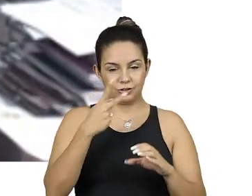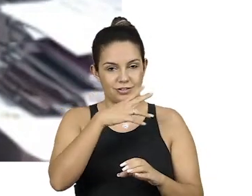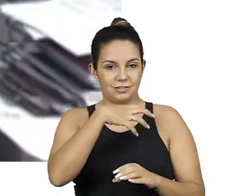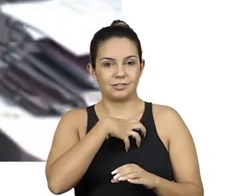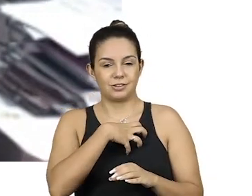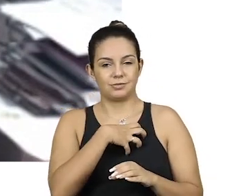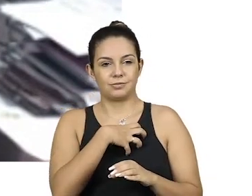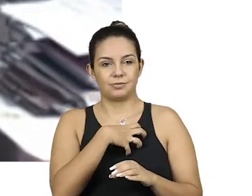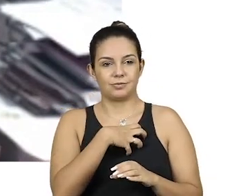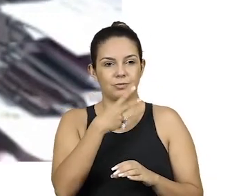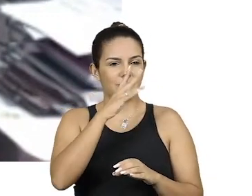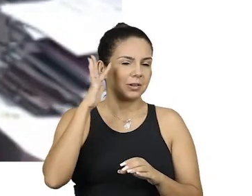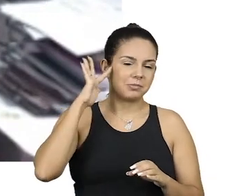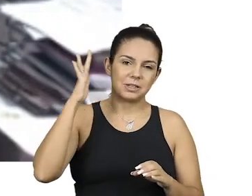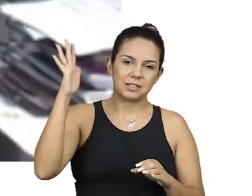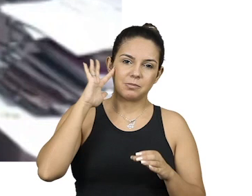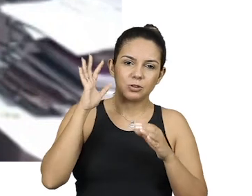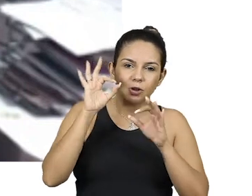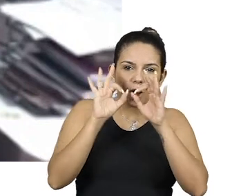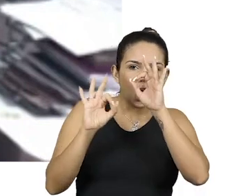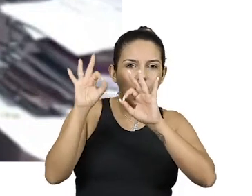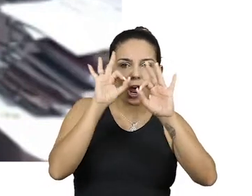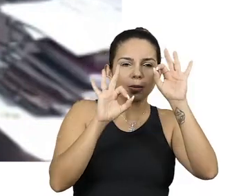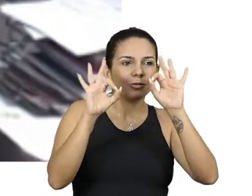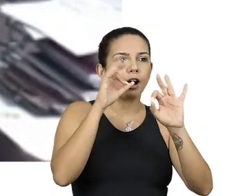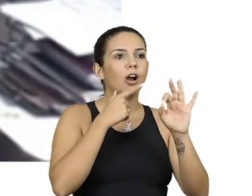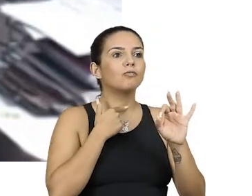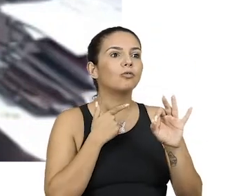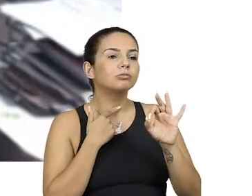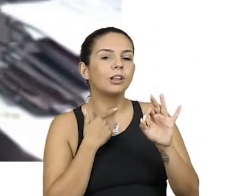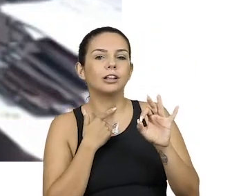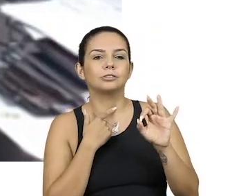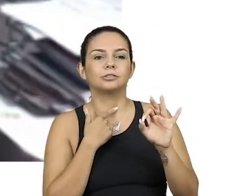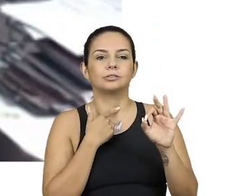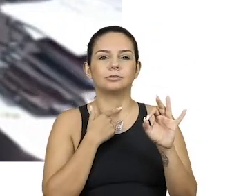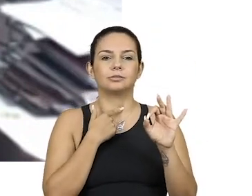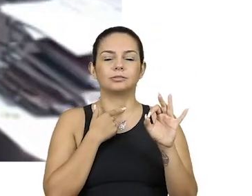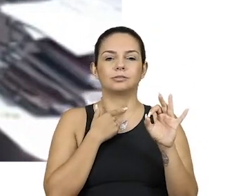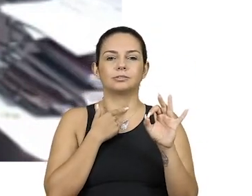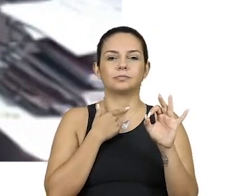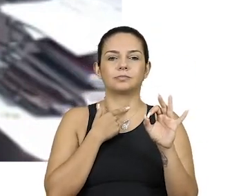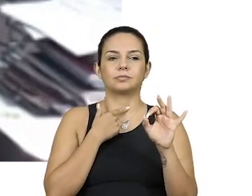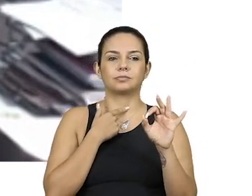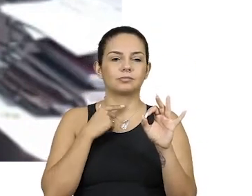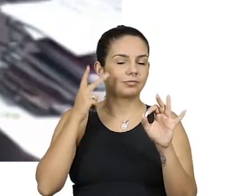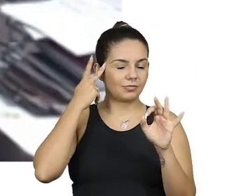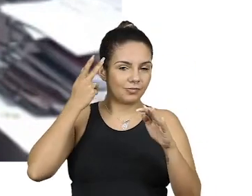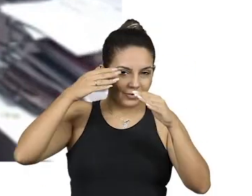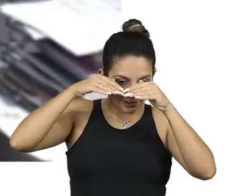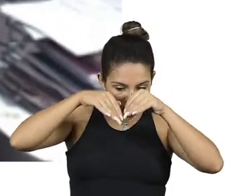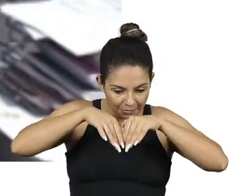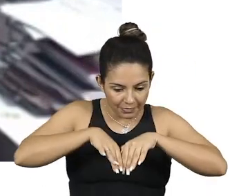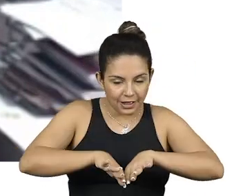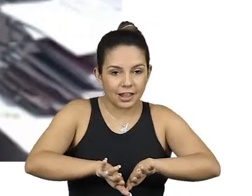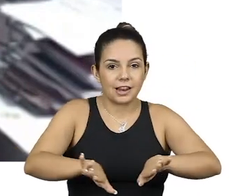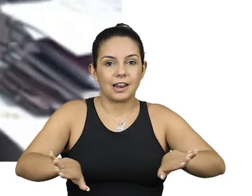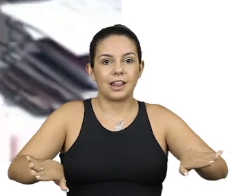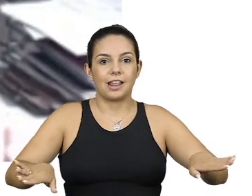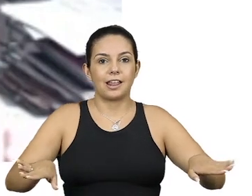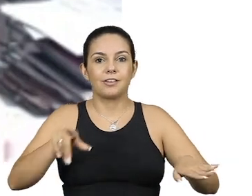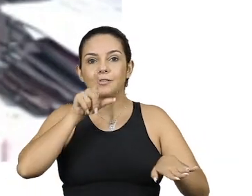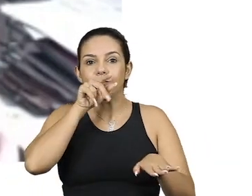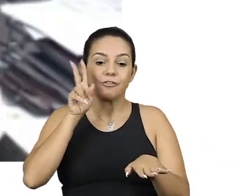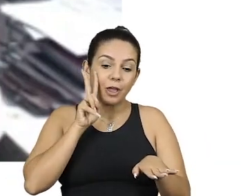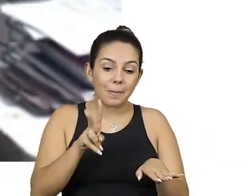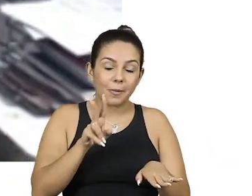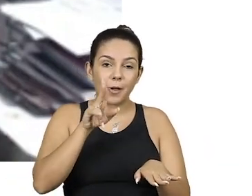seus pensamentos, seus desejos para mergulhar que nem uma gaivota que vê o peixe lá